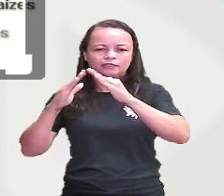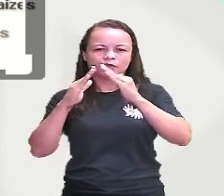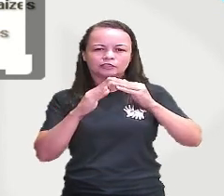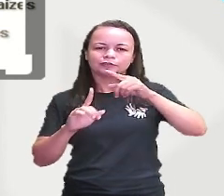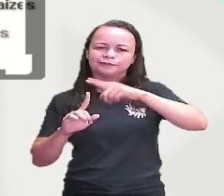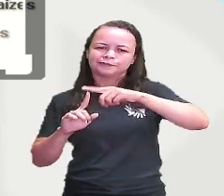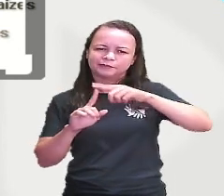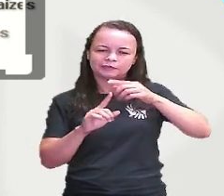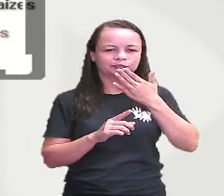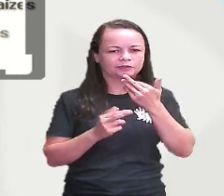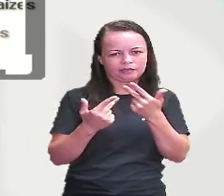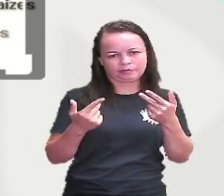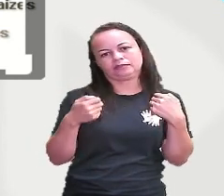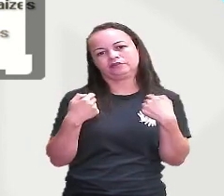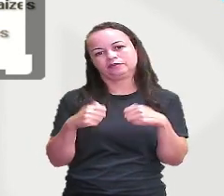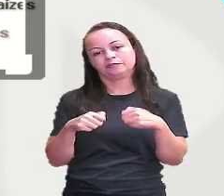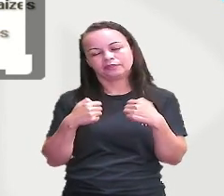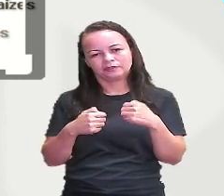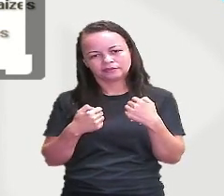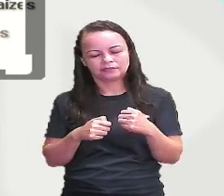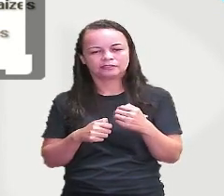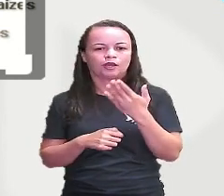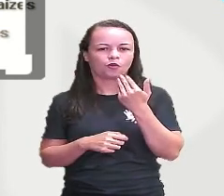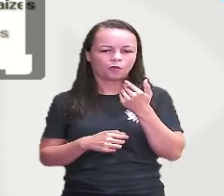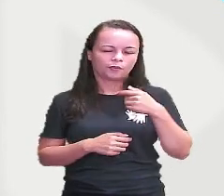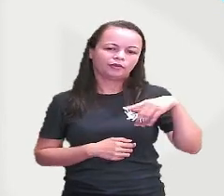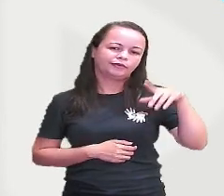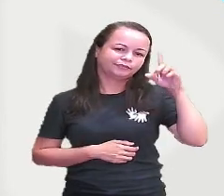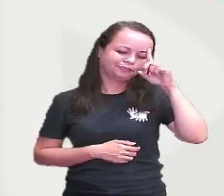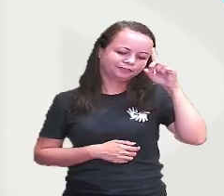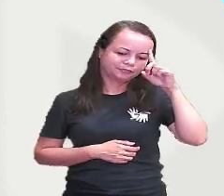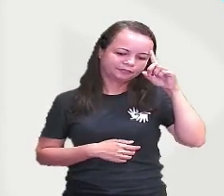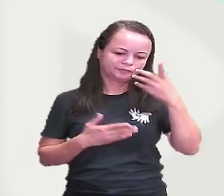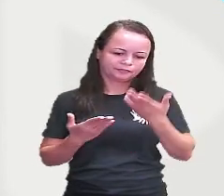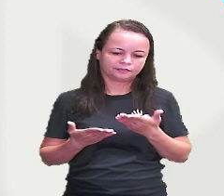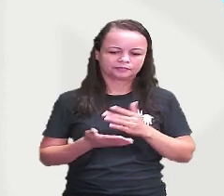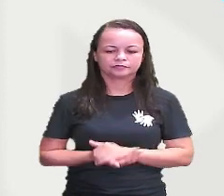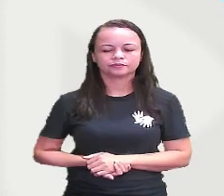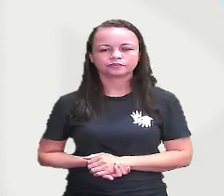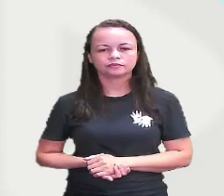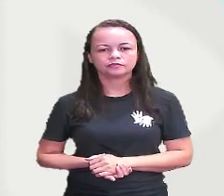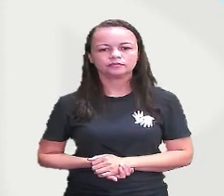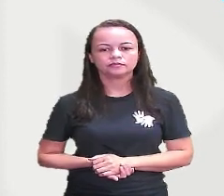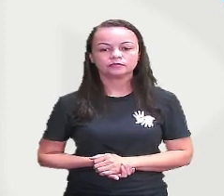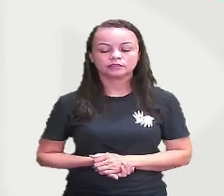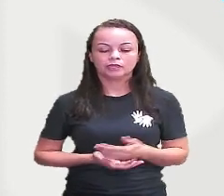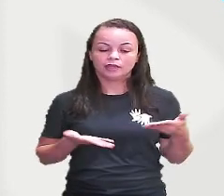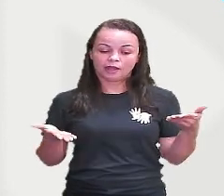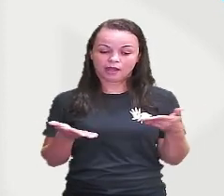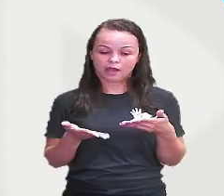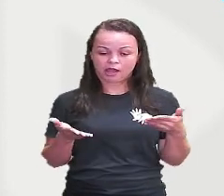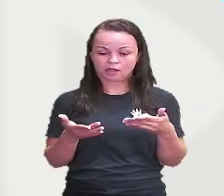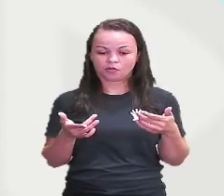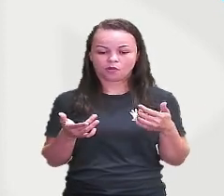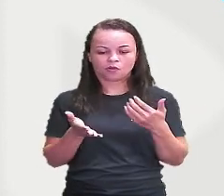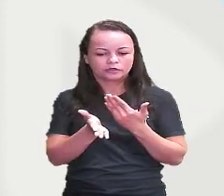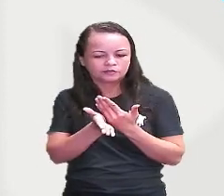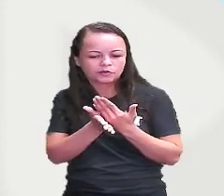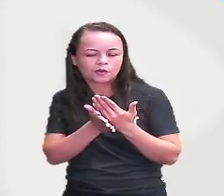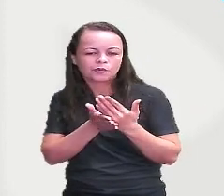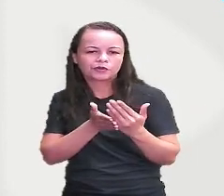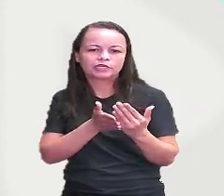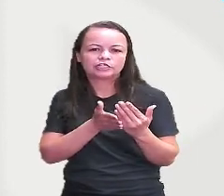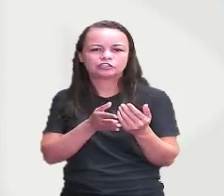gente vai estar necessitando consumir diariamente, tá certo? E a gente chega agora na origem